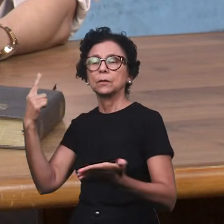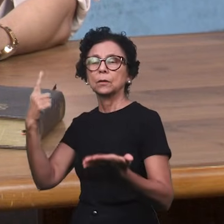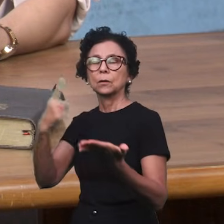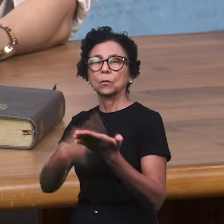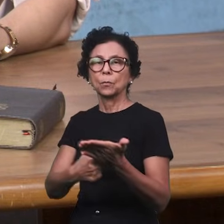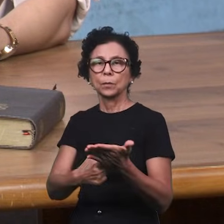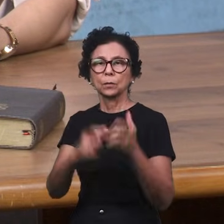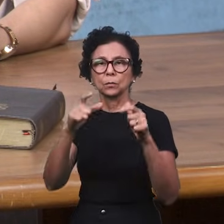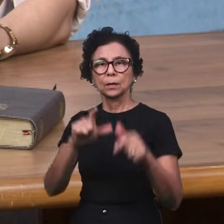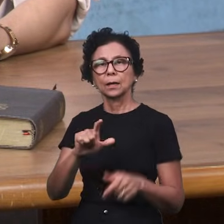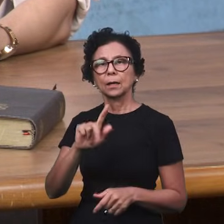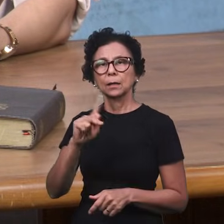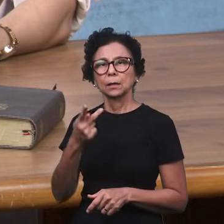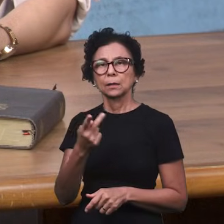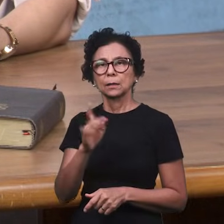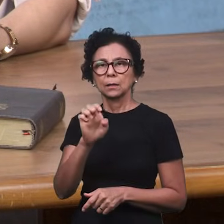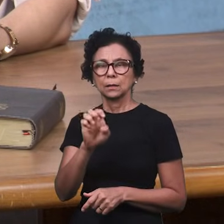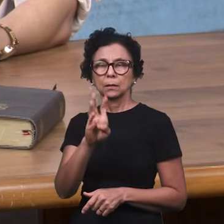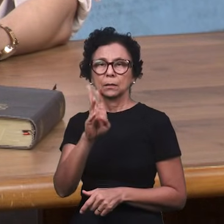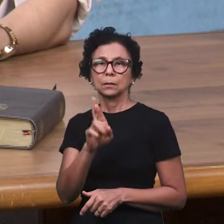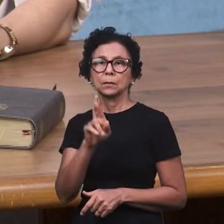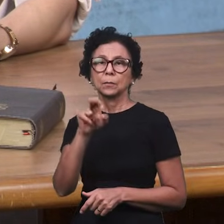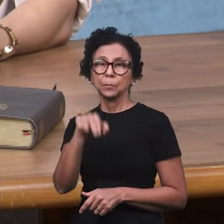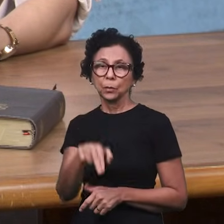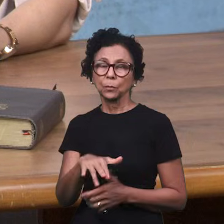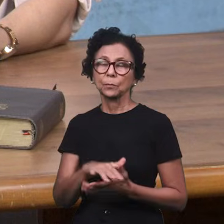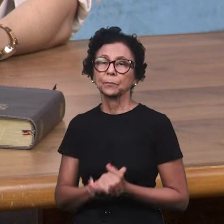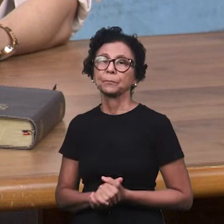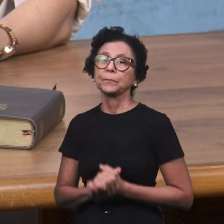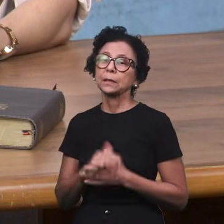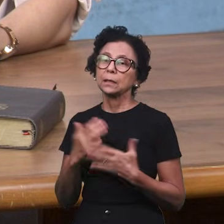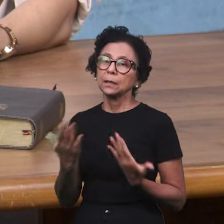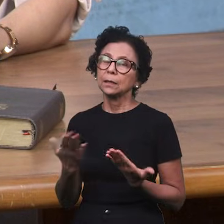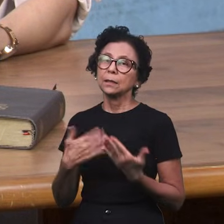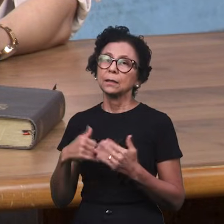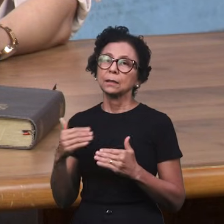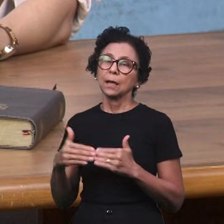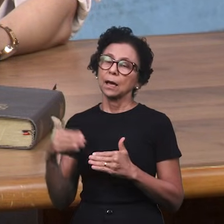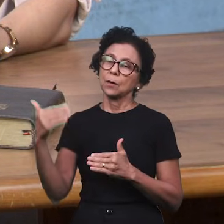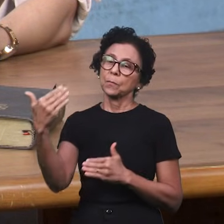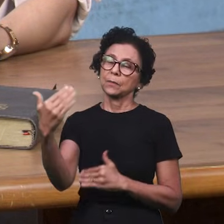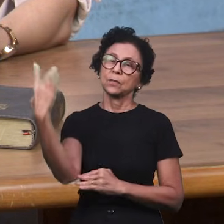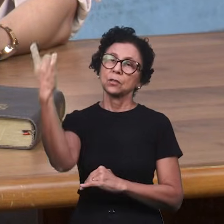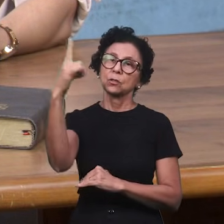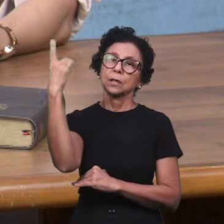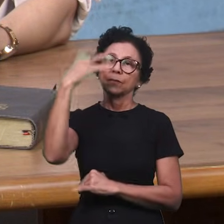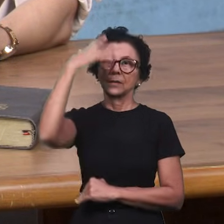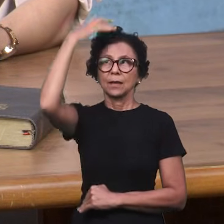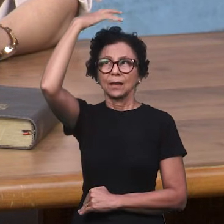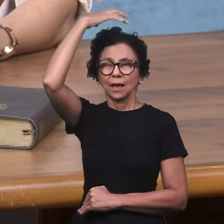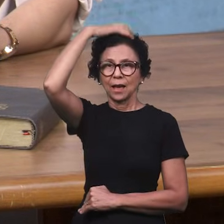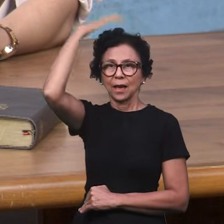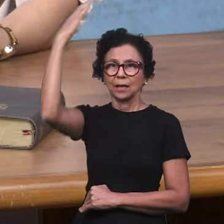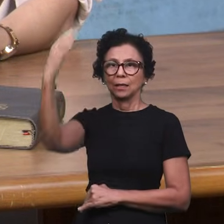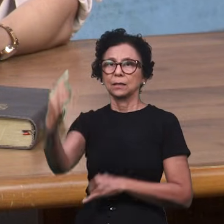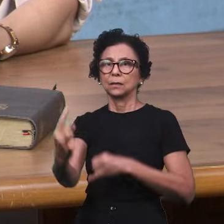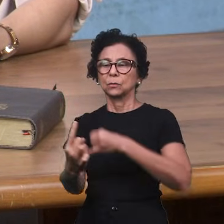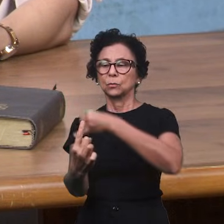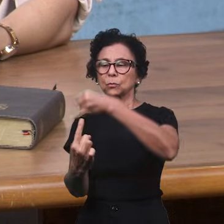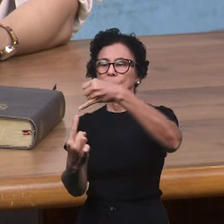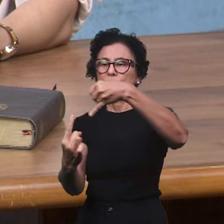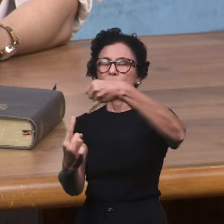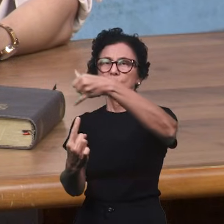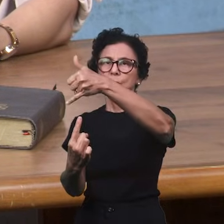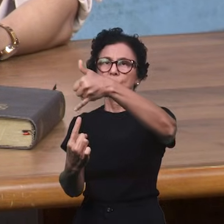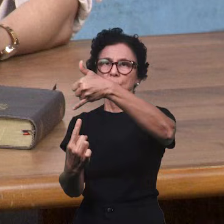perante o Senhor, e ungiram a Davi, rei sobre Israel, conforme a palavra do Senhor pelo